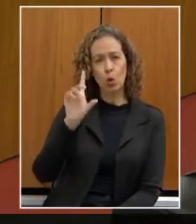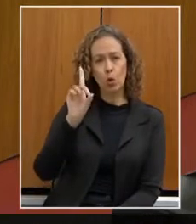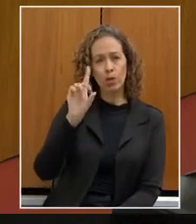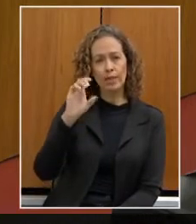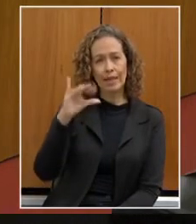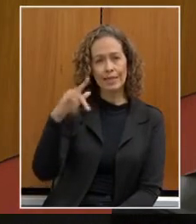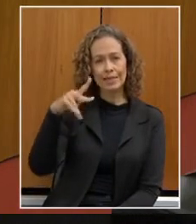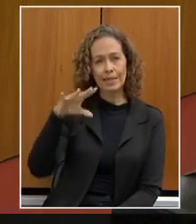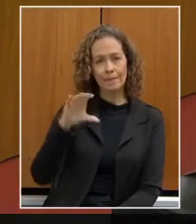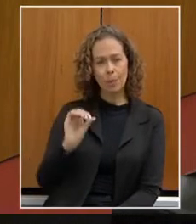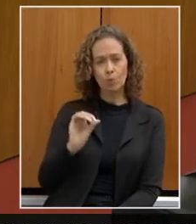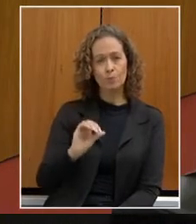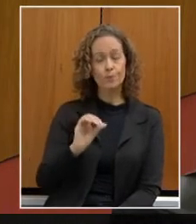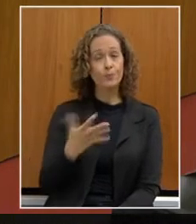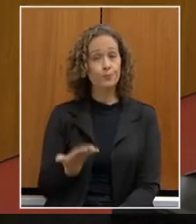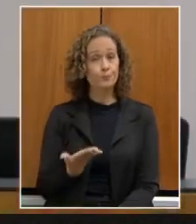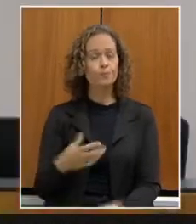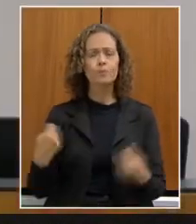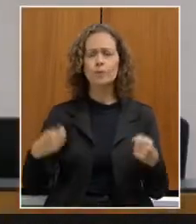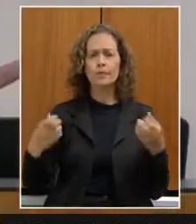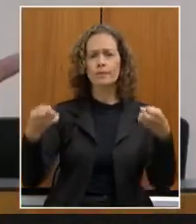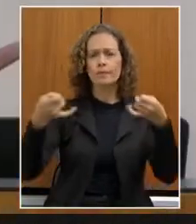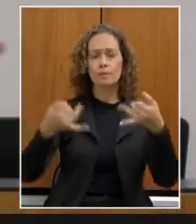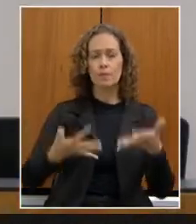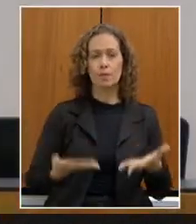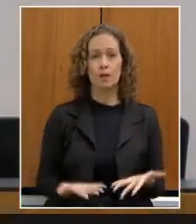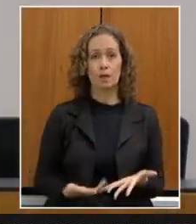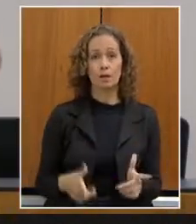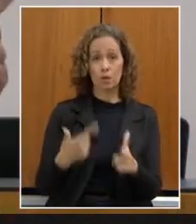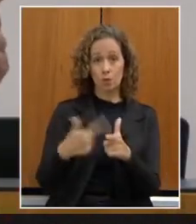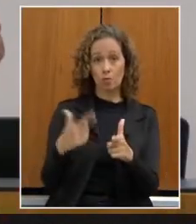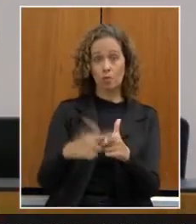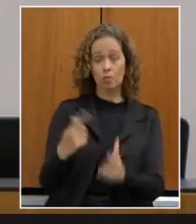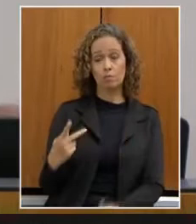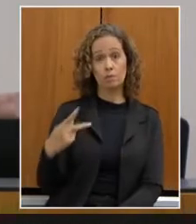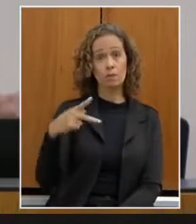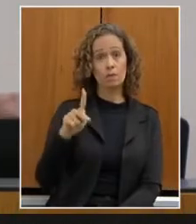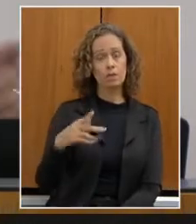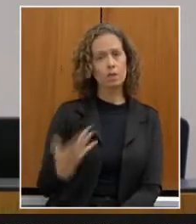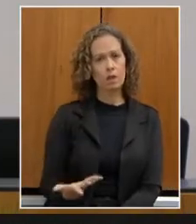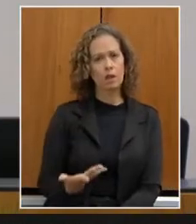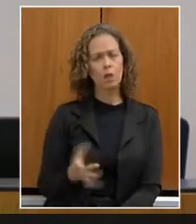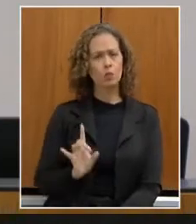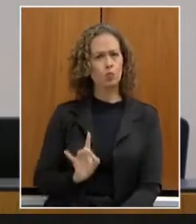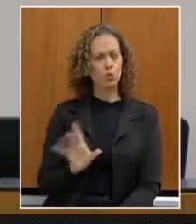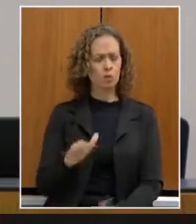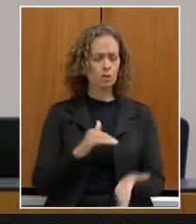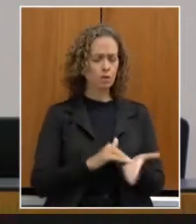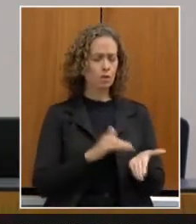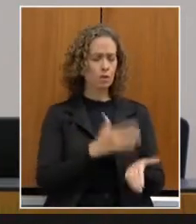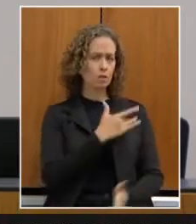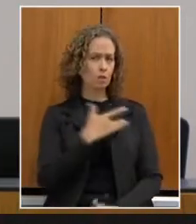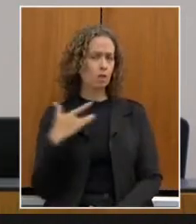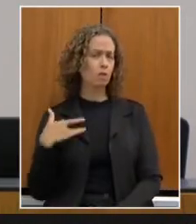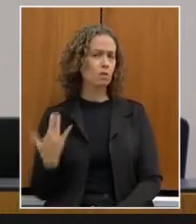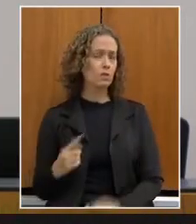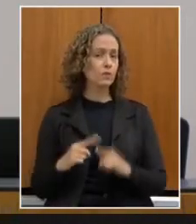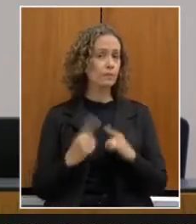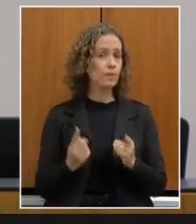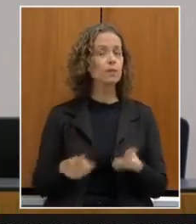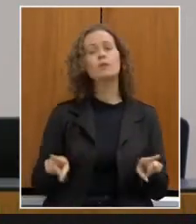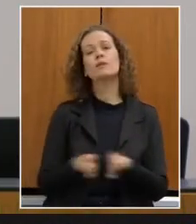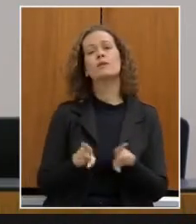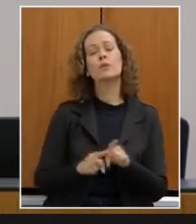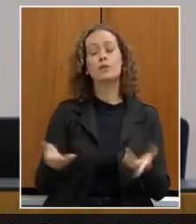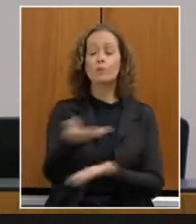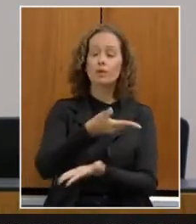tiver, o problema deixa de ser um problema seu, unicamente da Secretaria de Saúde, passa também a ser compartilhado com